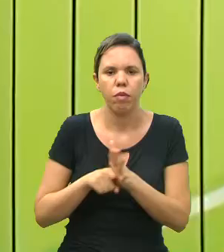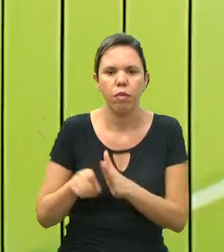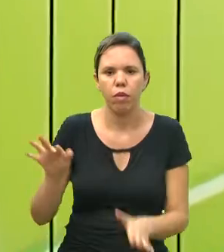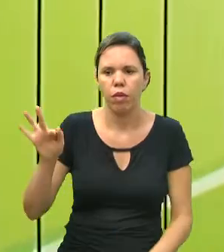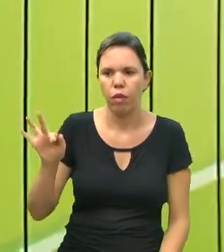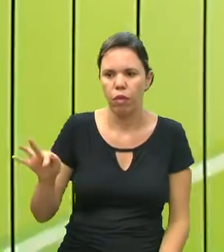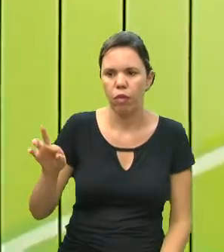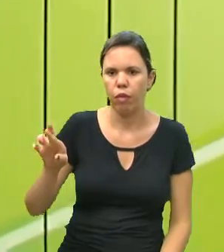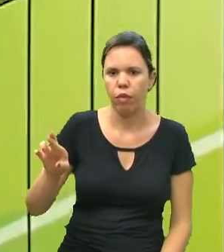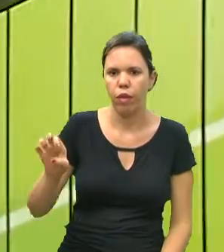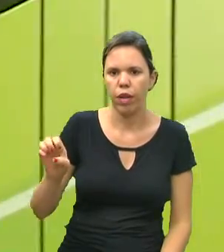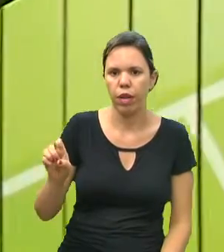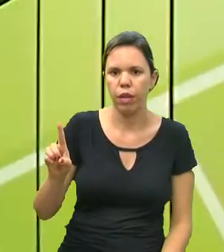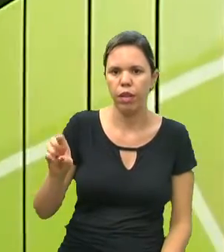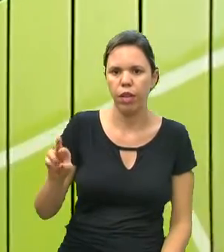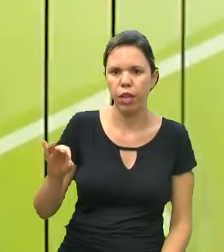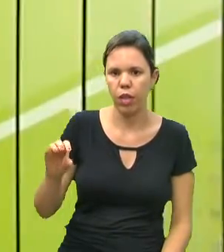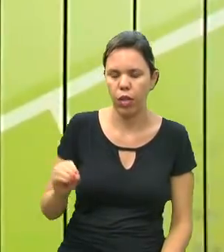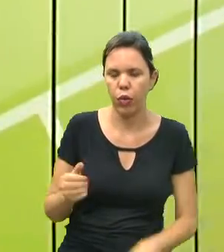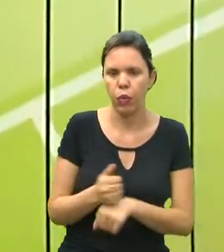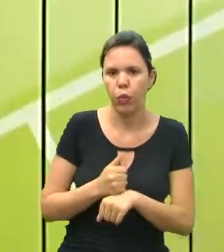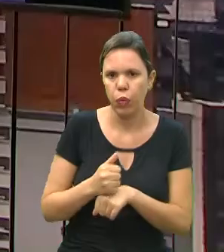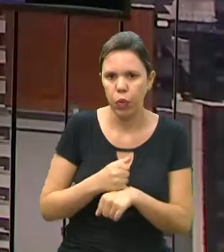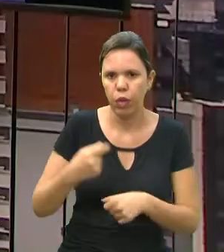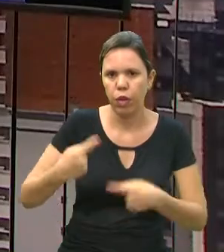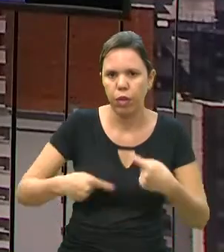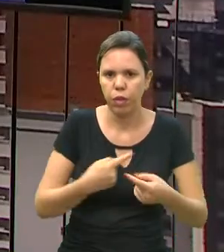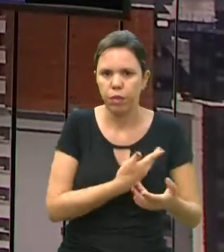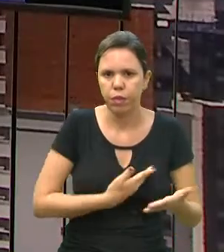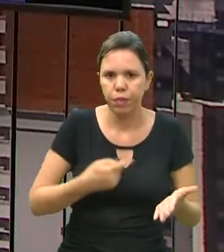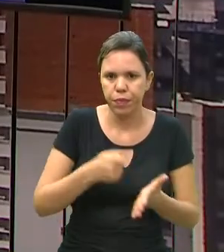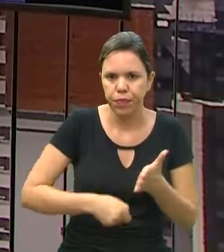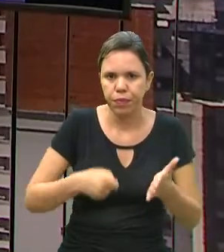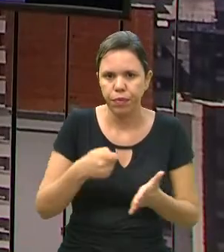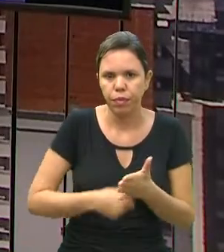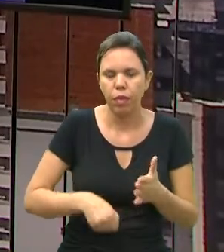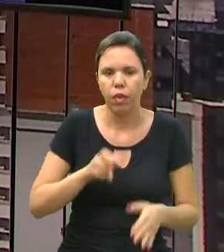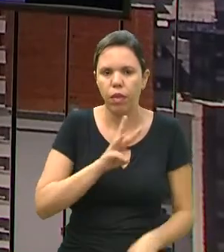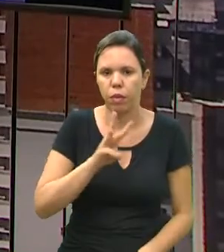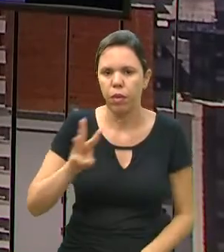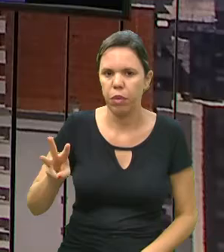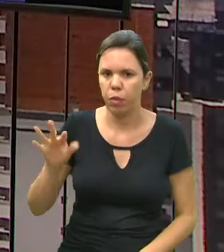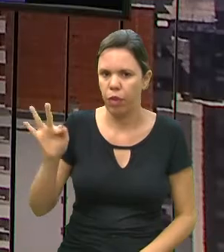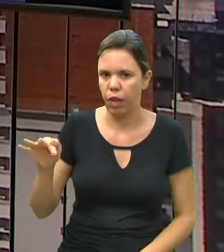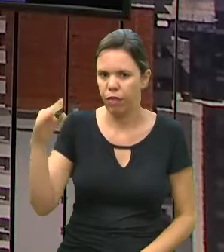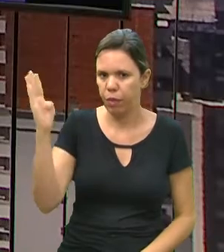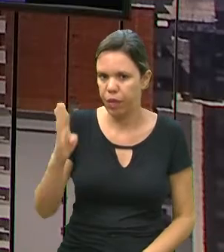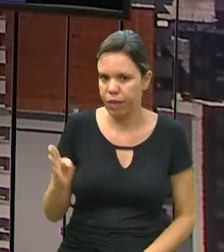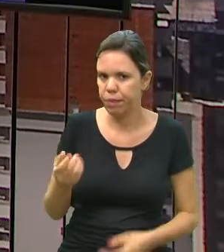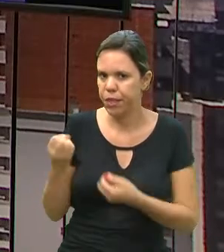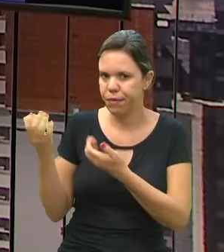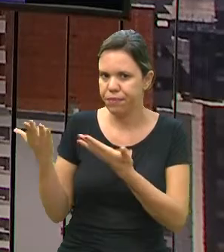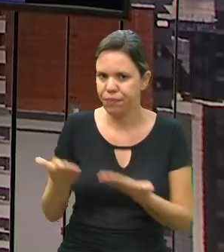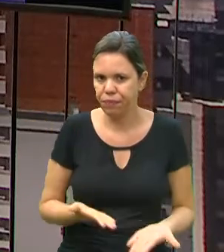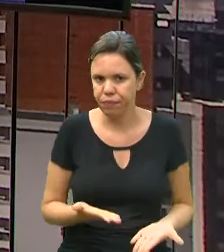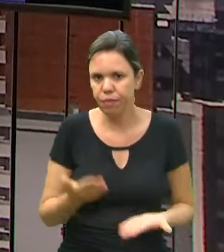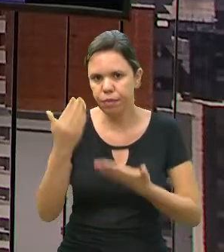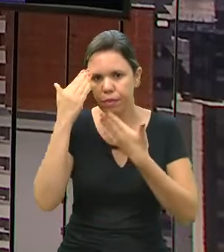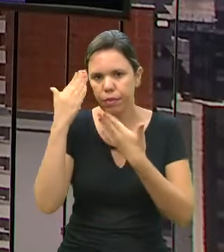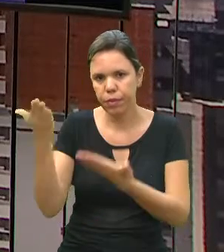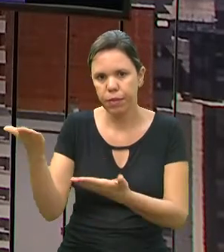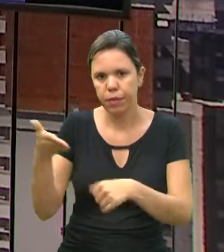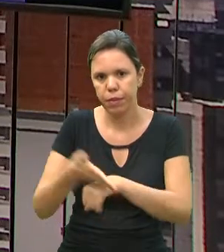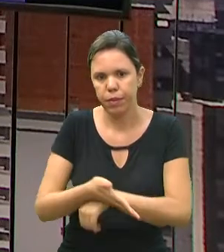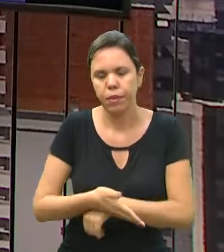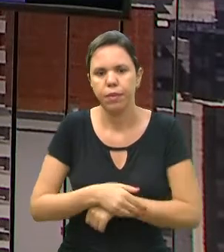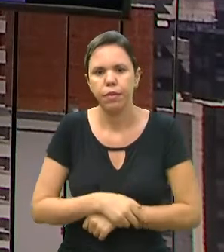o Frederico Machado, especialista em políticas públicas do WWF Brasil. Frederico, primeiramente, seja bem-vindo. Muito